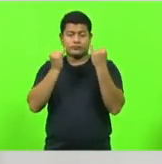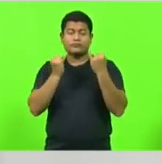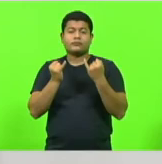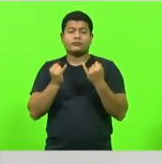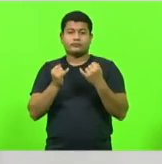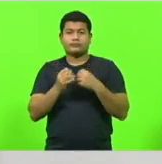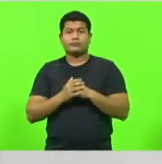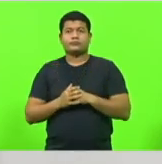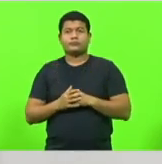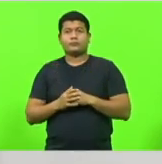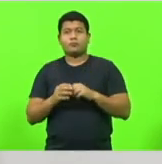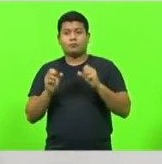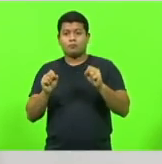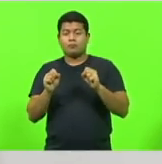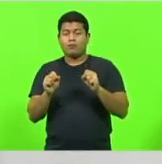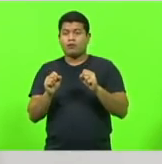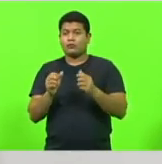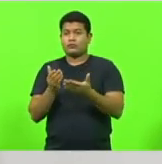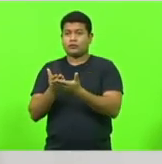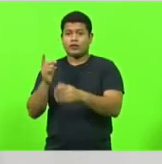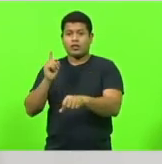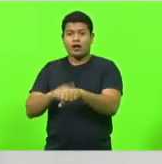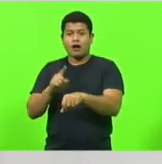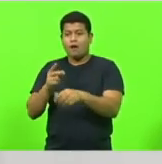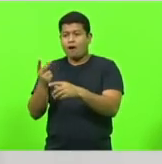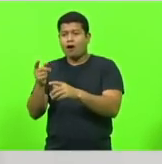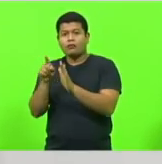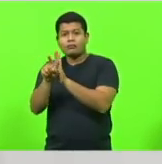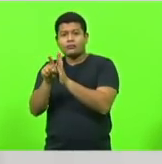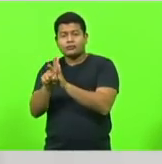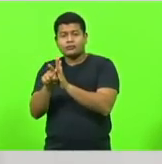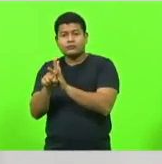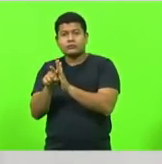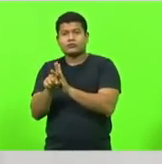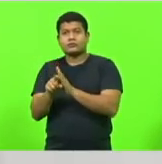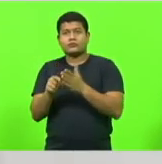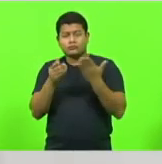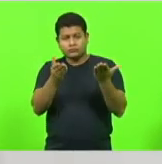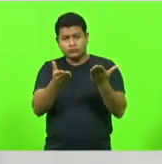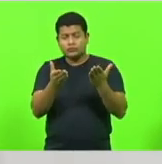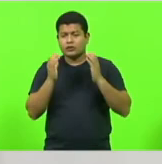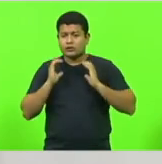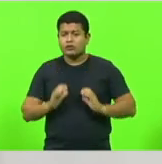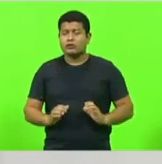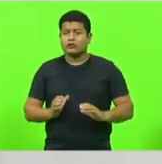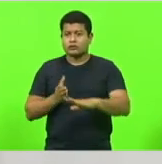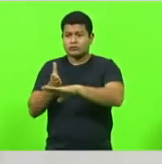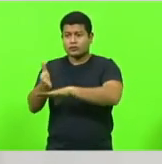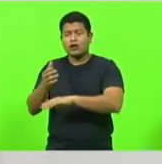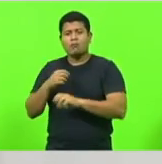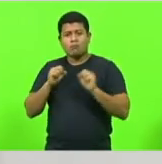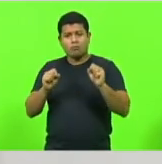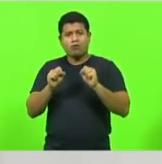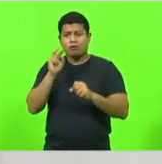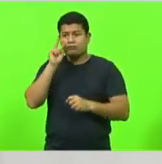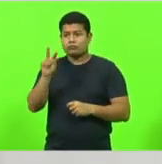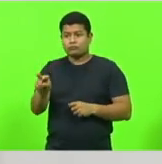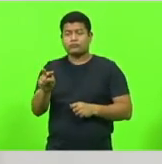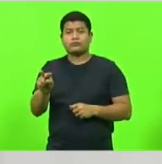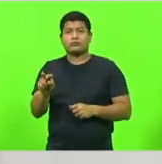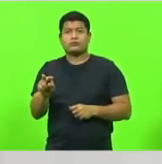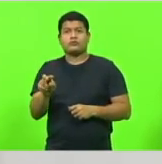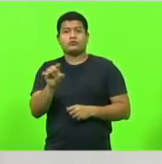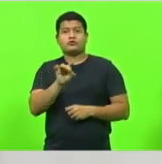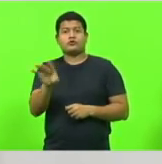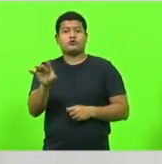e você pode consultar na hora. Então, cidadão catarinense, na tua casa, entra lá e dá uma olhada nisso. Se somente com o